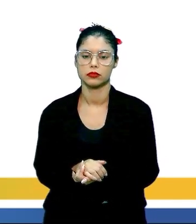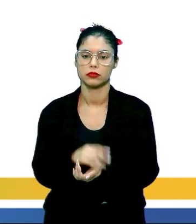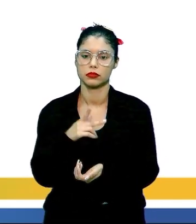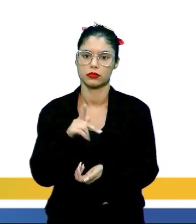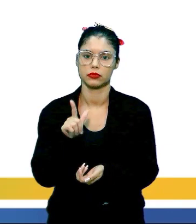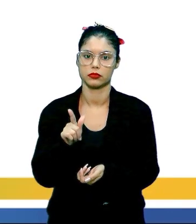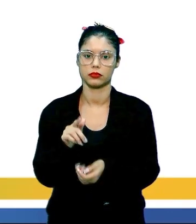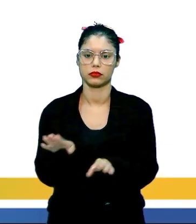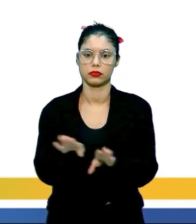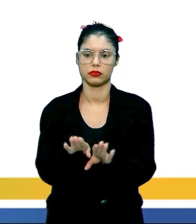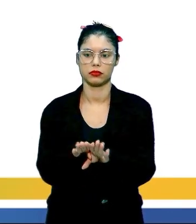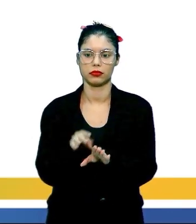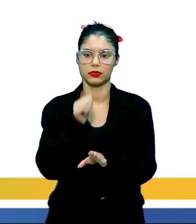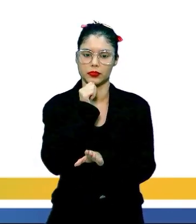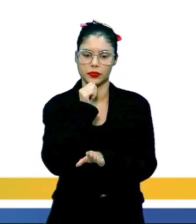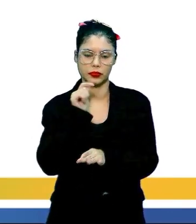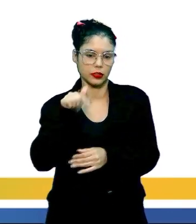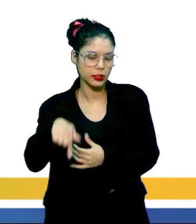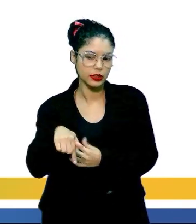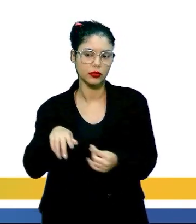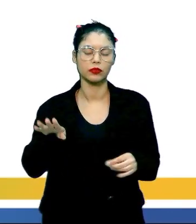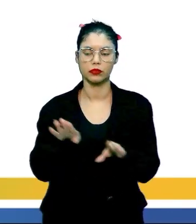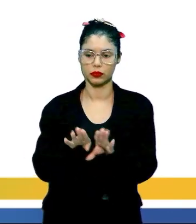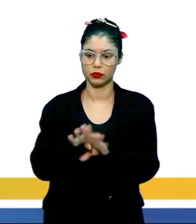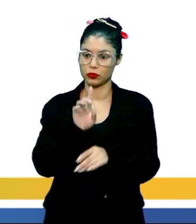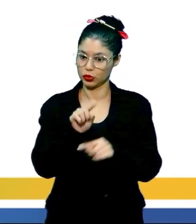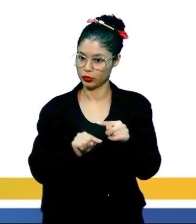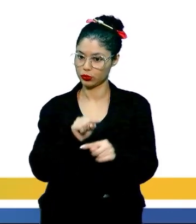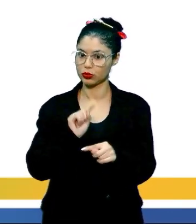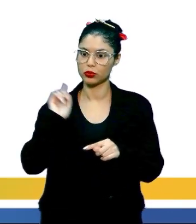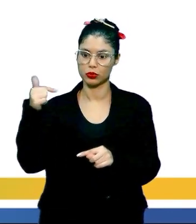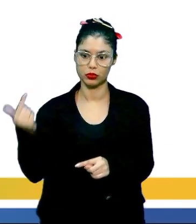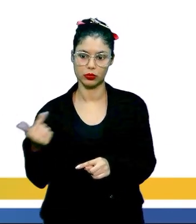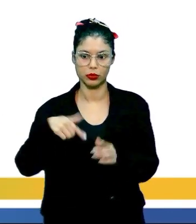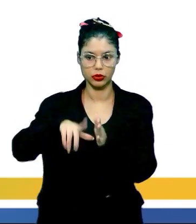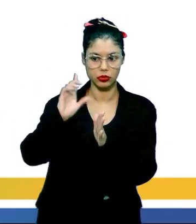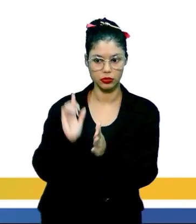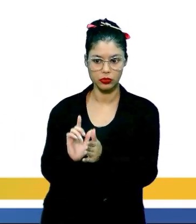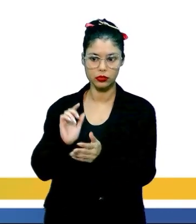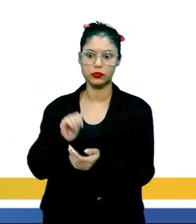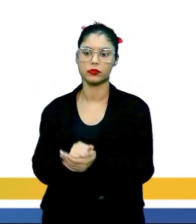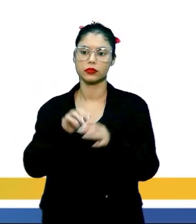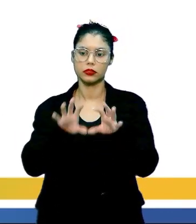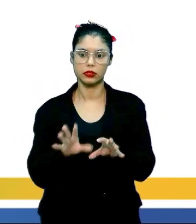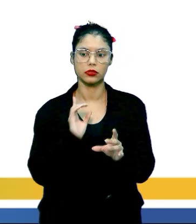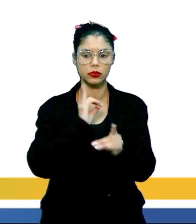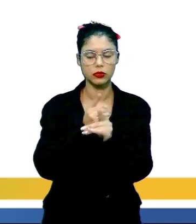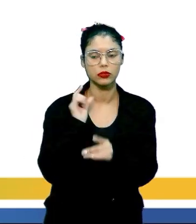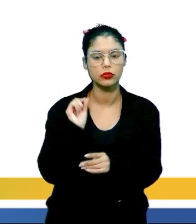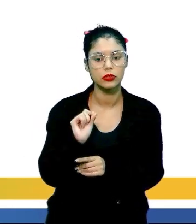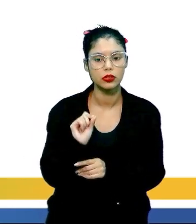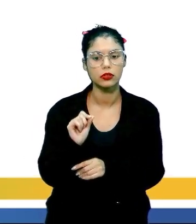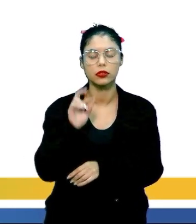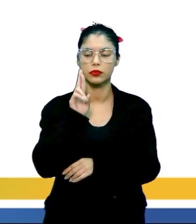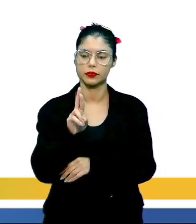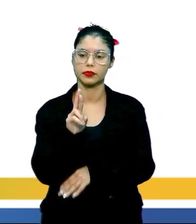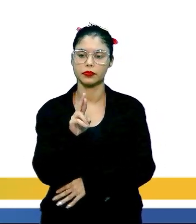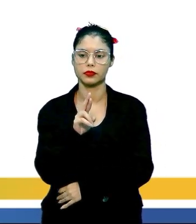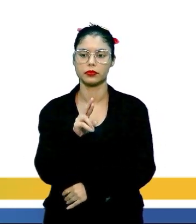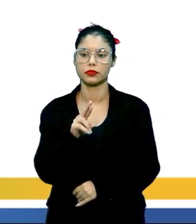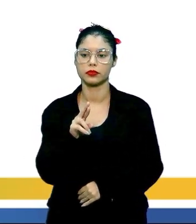PG. Então, a razão você vai encontrar dividindo o posterior pelo anterior. Logo, eu já encontro aqui, ó, a